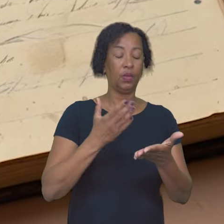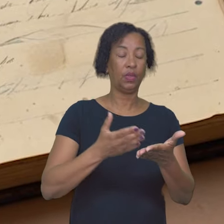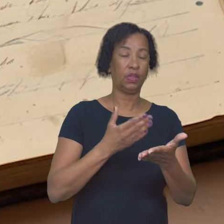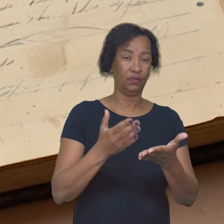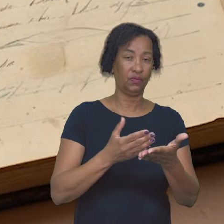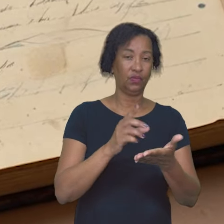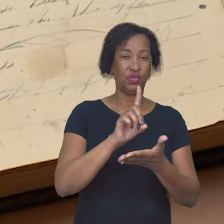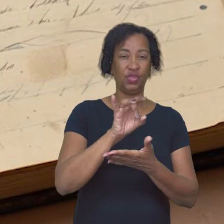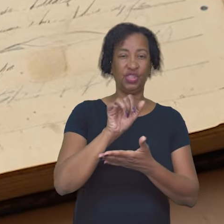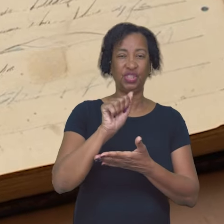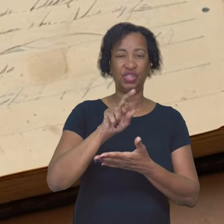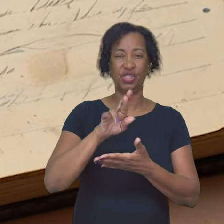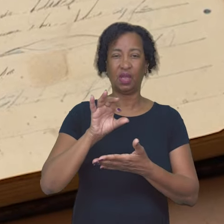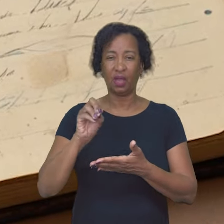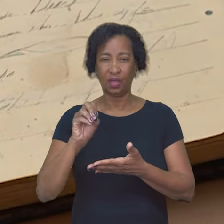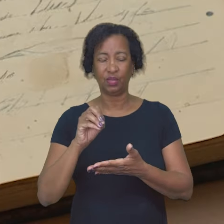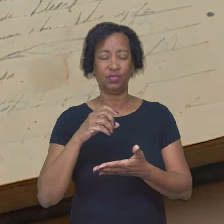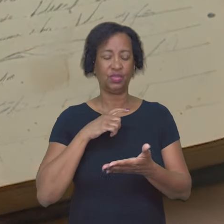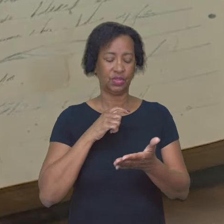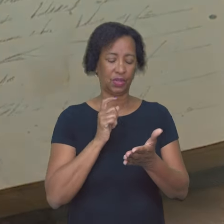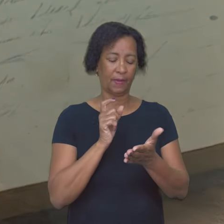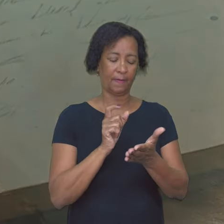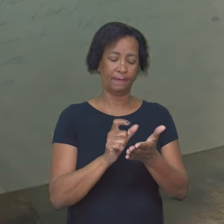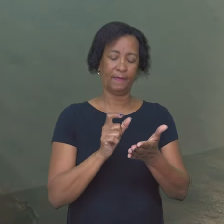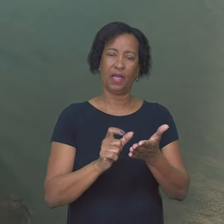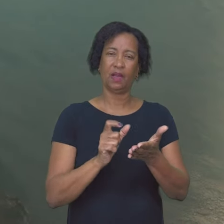jiote hav segintes